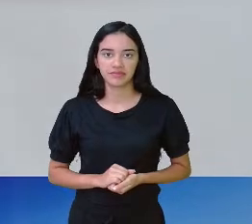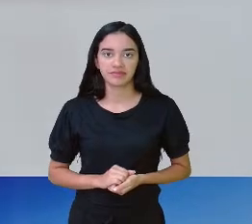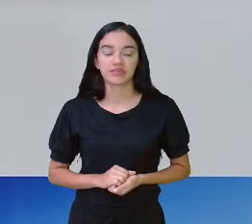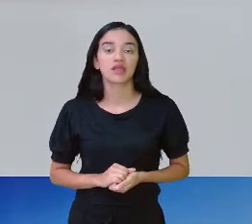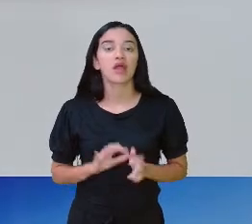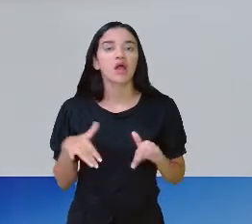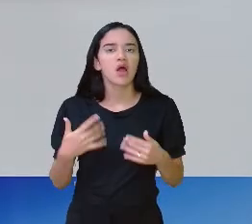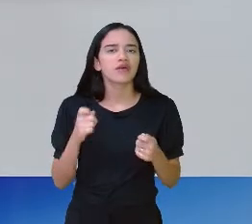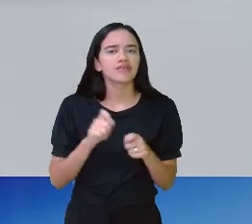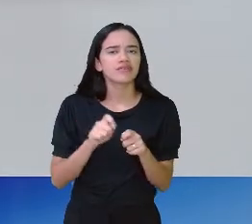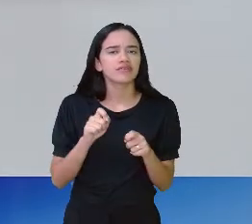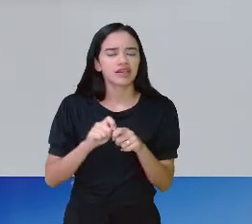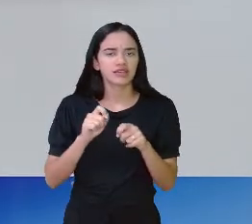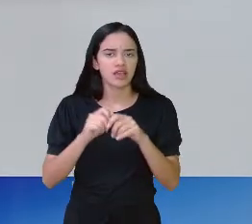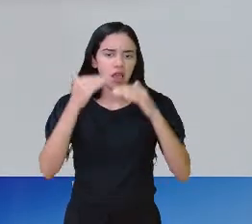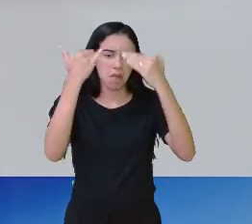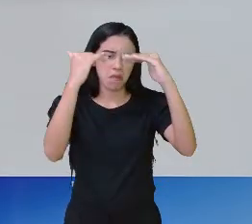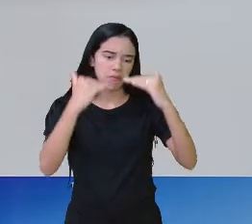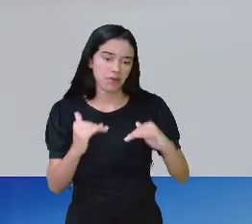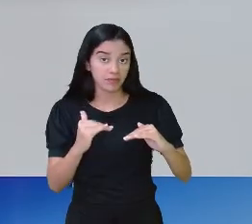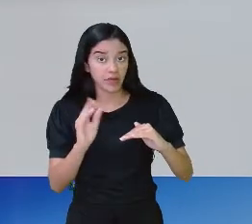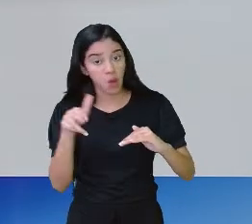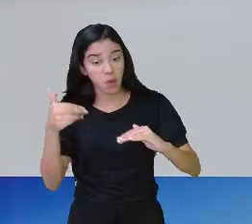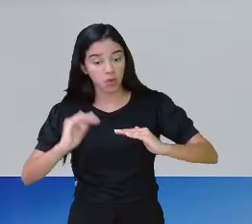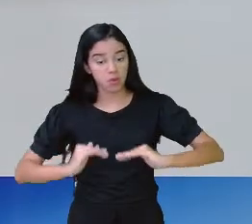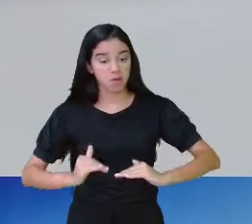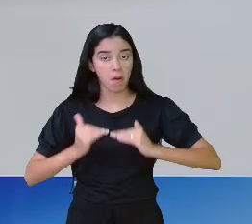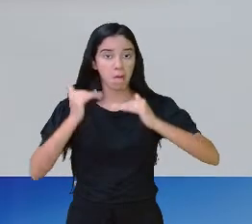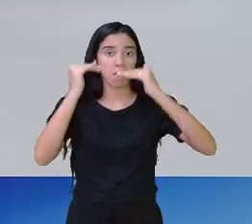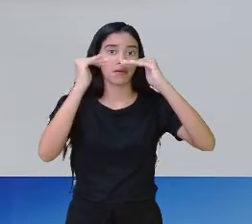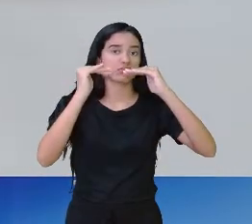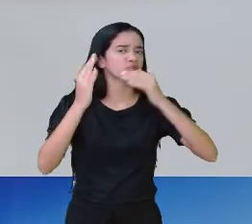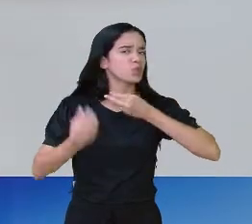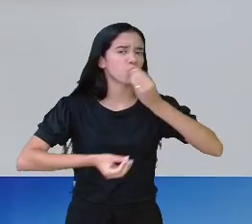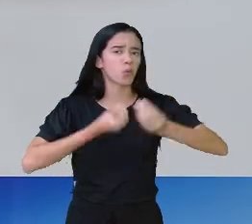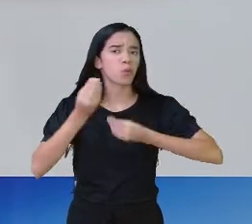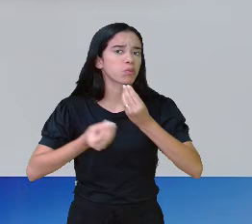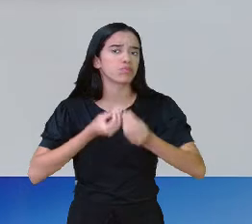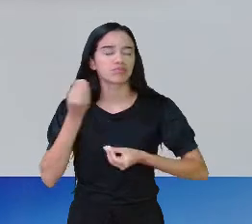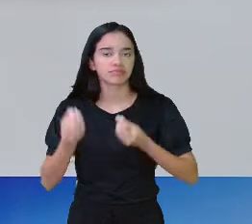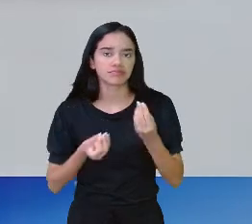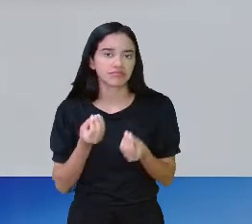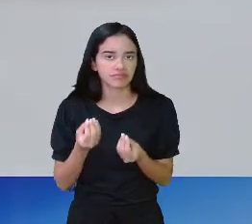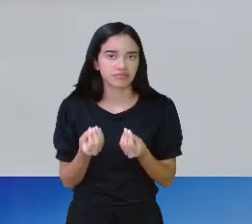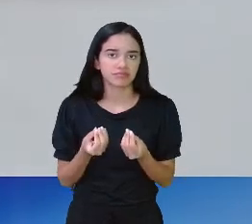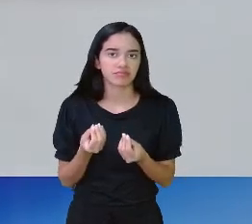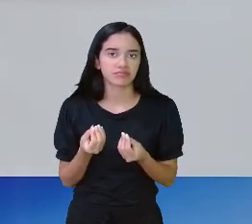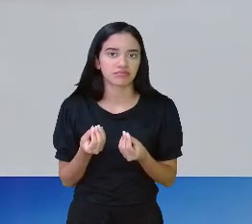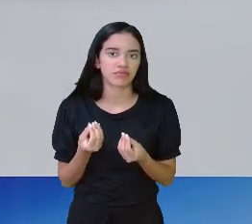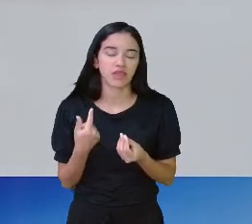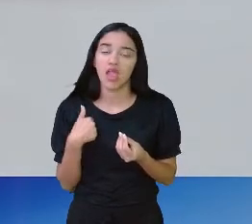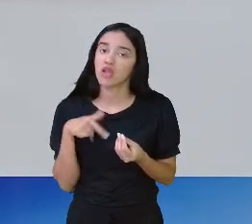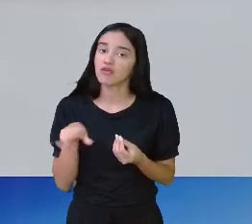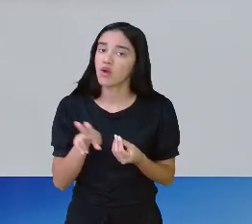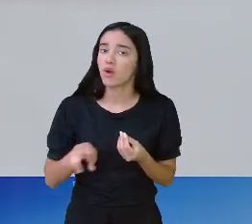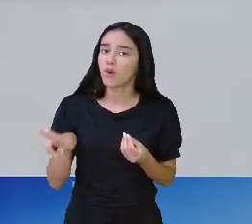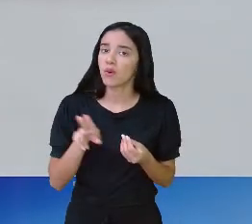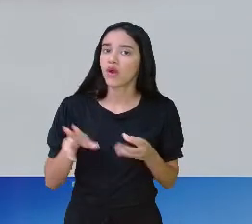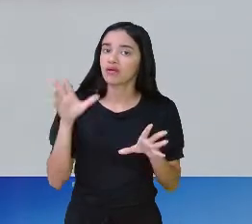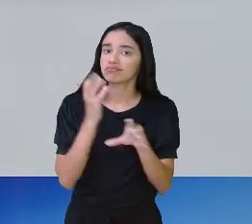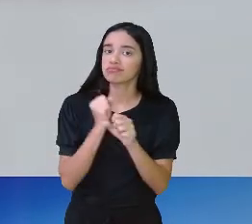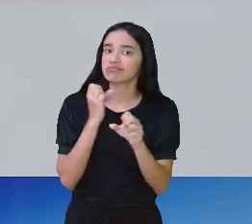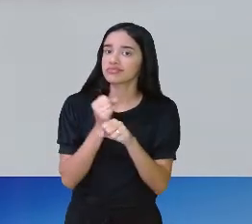A gente faria de cima para baixo, de baixo para cima, como é? Eu vou utilizar